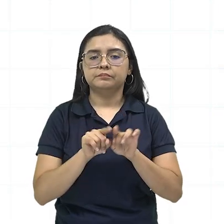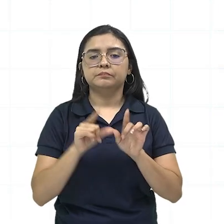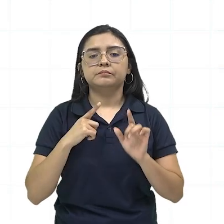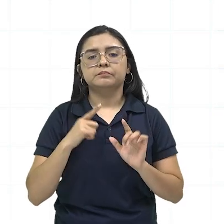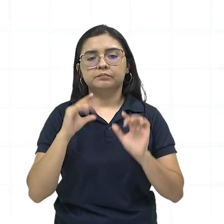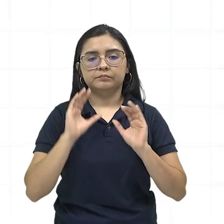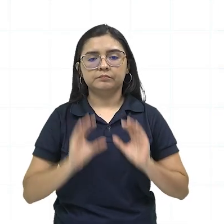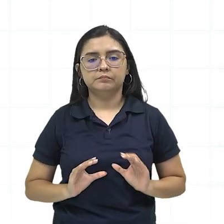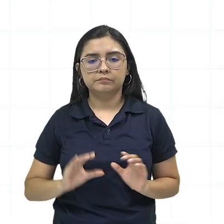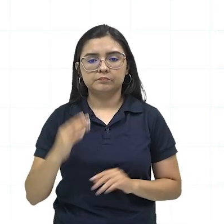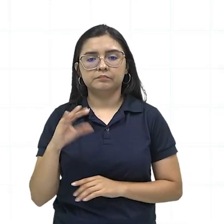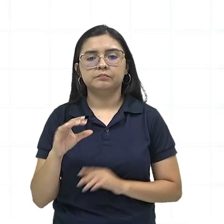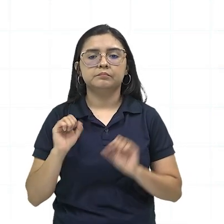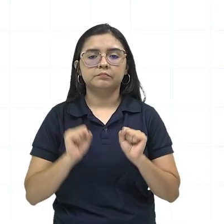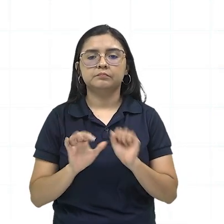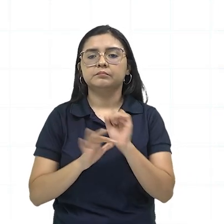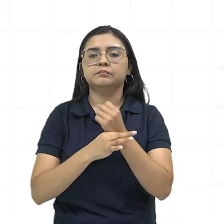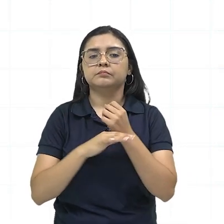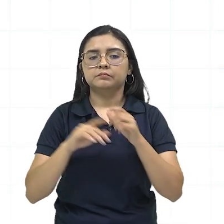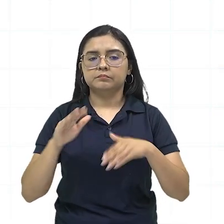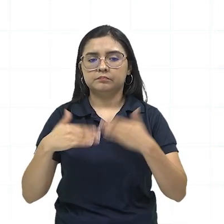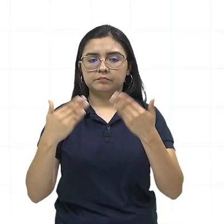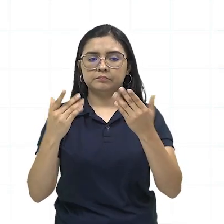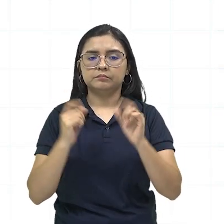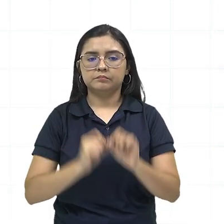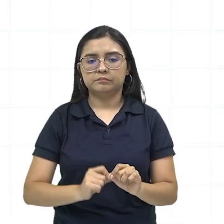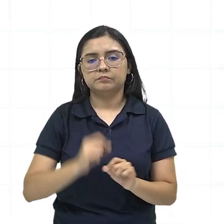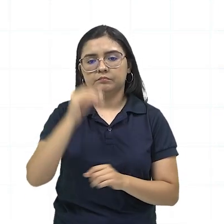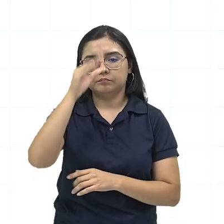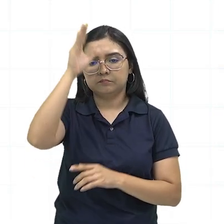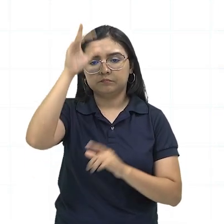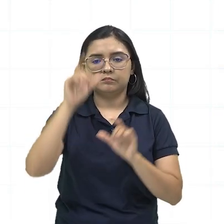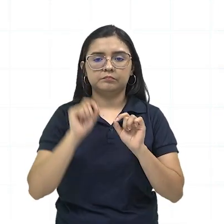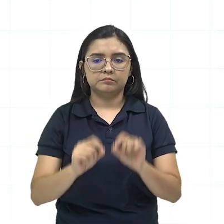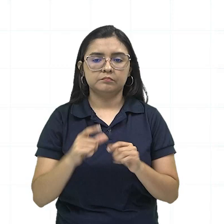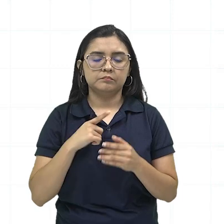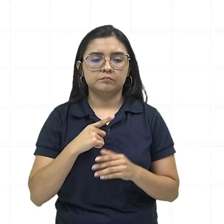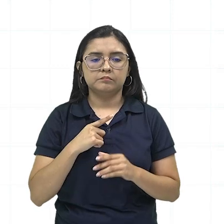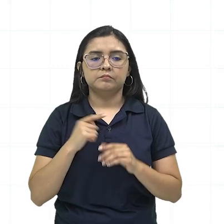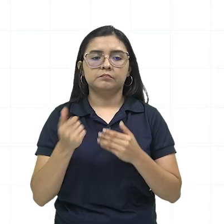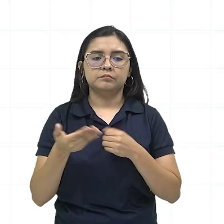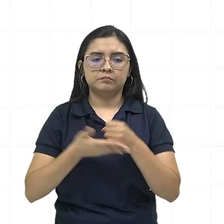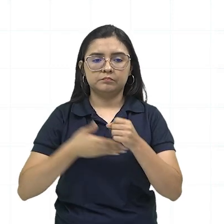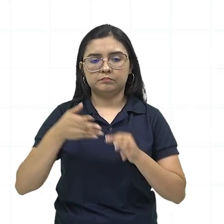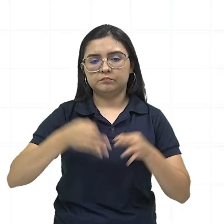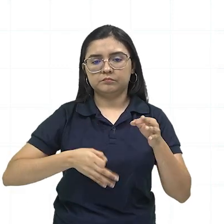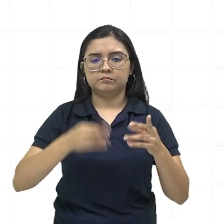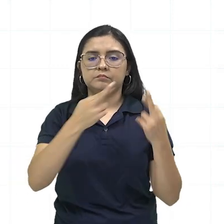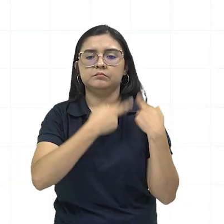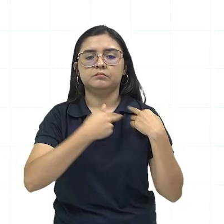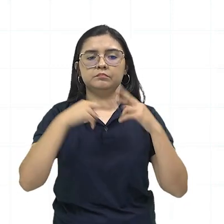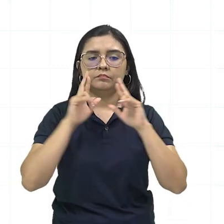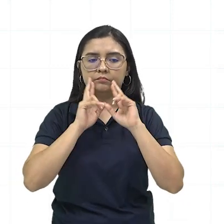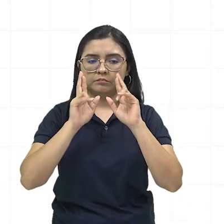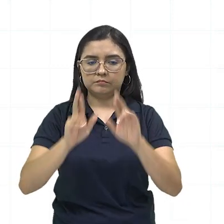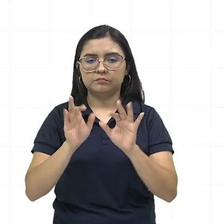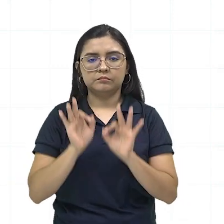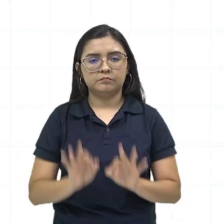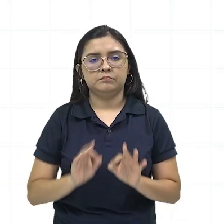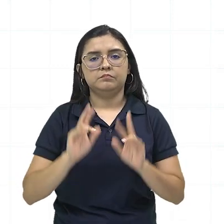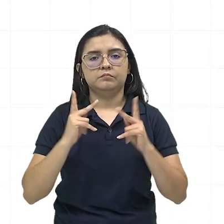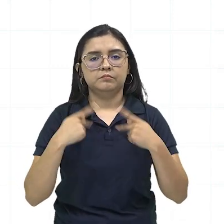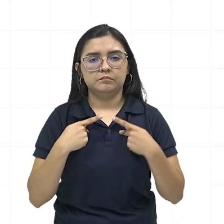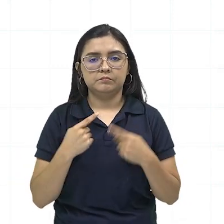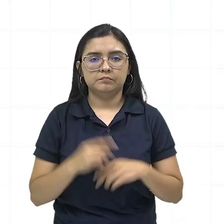na ciência, podemos garantir que o avanço do conhecimento seja guiado por princípios de justiça, responsabilidade e respeito pela dignidade